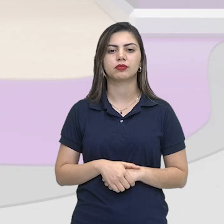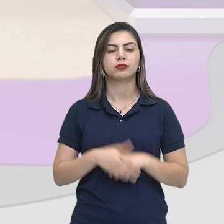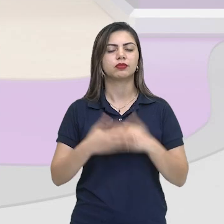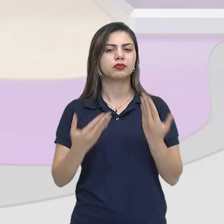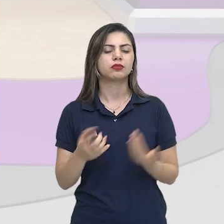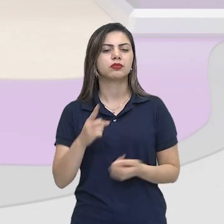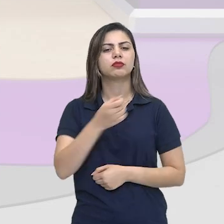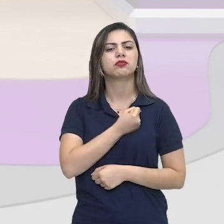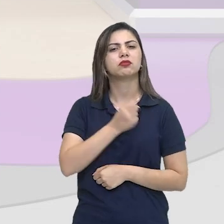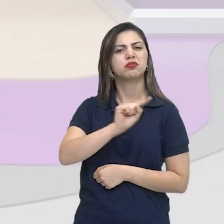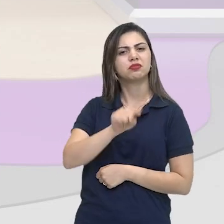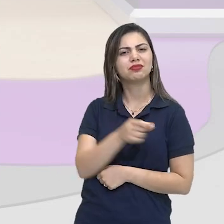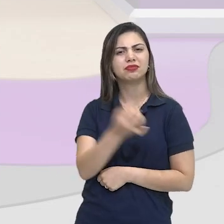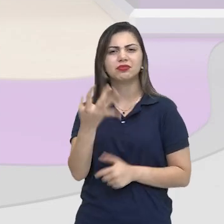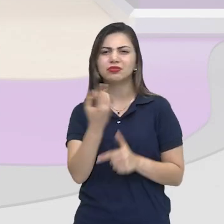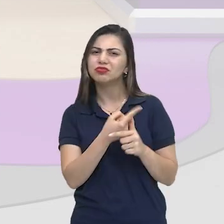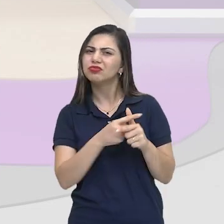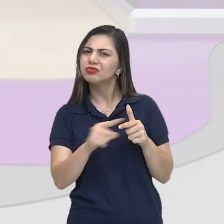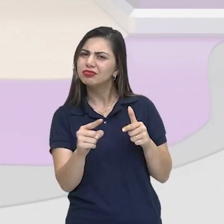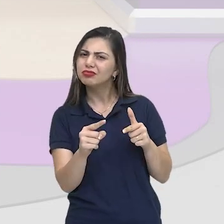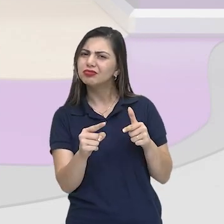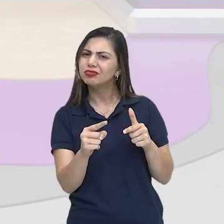Divisão com números decimais?